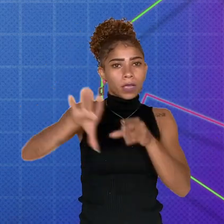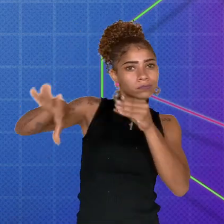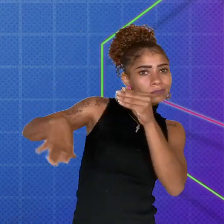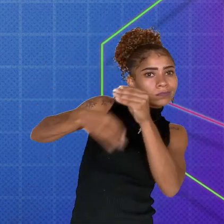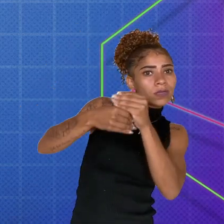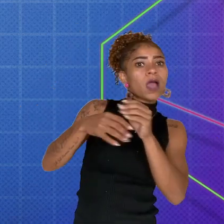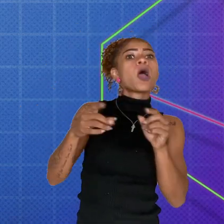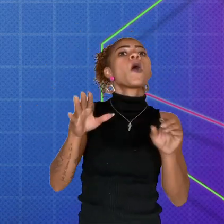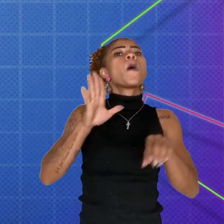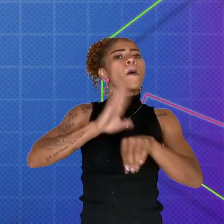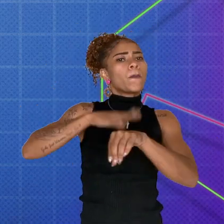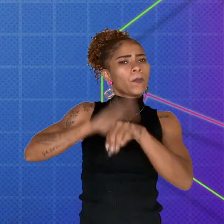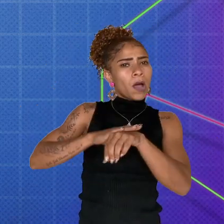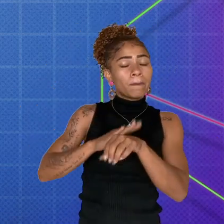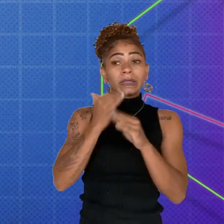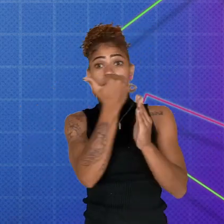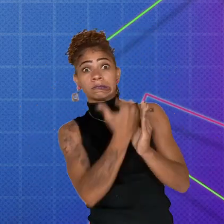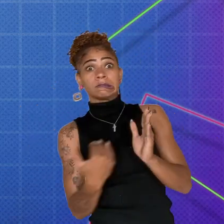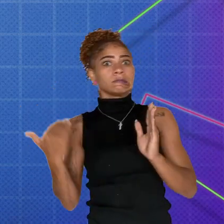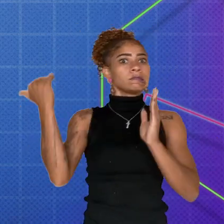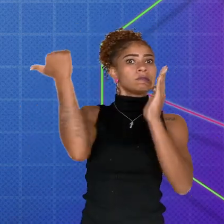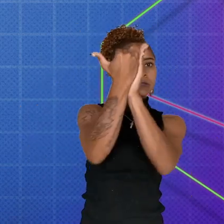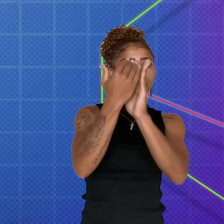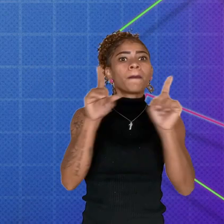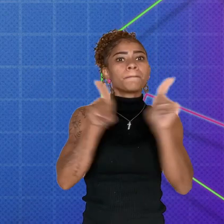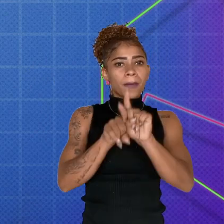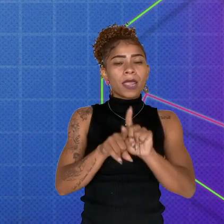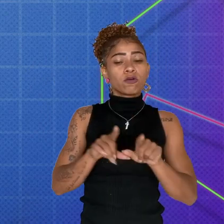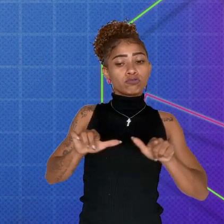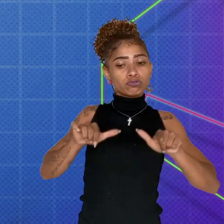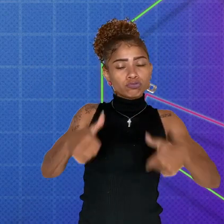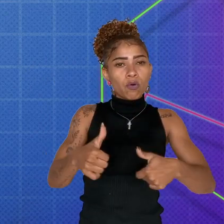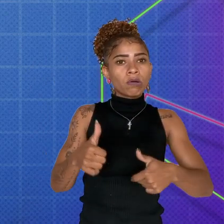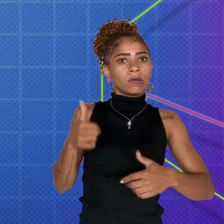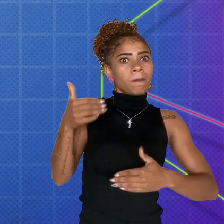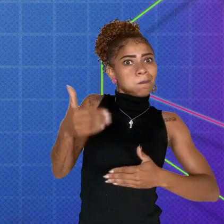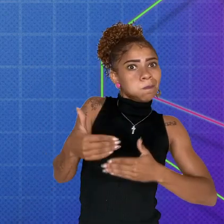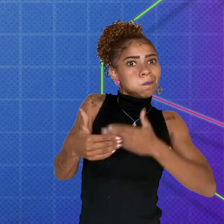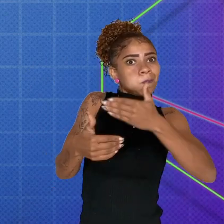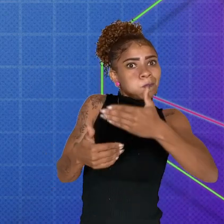são compostas para serem cada vez mais intensas, à medida que a ação do jogo se